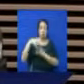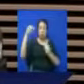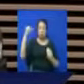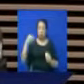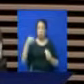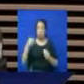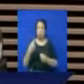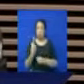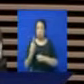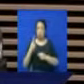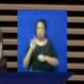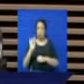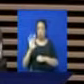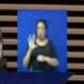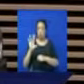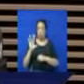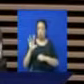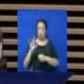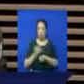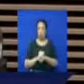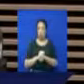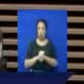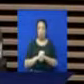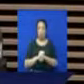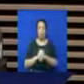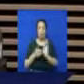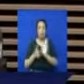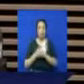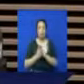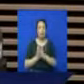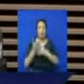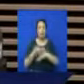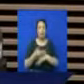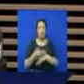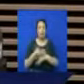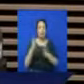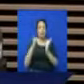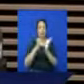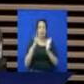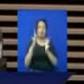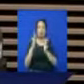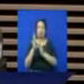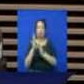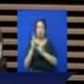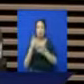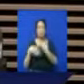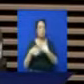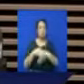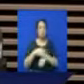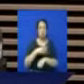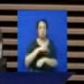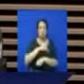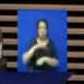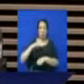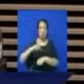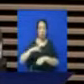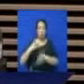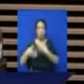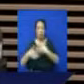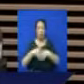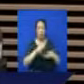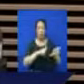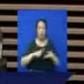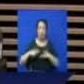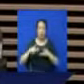sangue de Jesus Cristo. De todos os povos, tribos e nações, em todos os cantos do mundo que você for, há homens, há uma